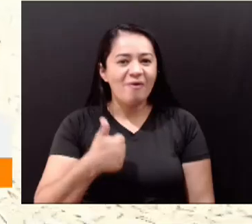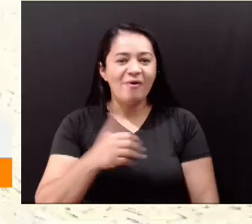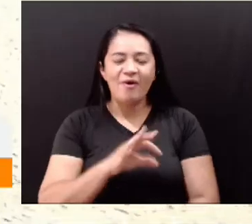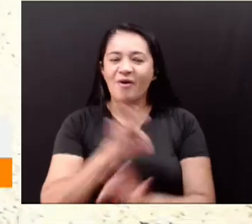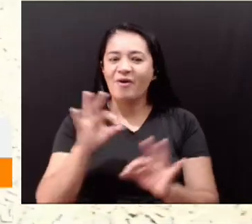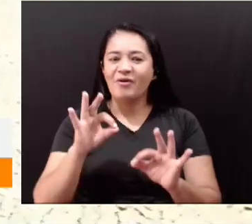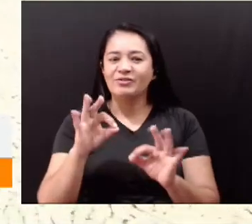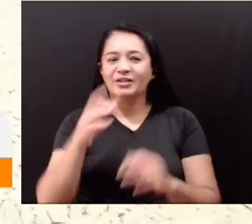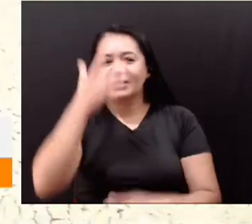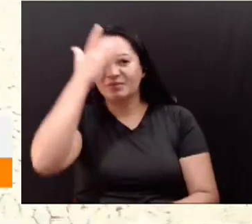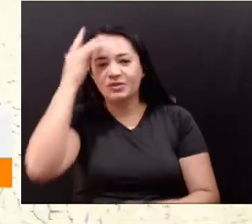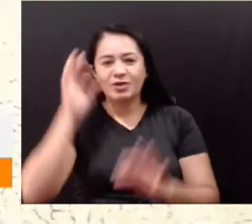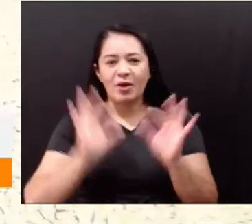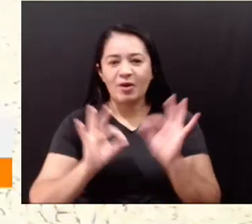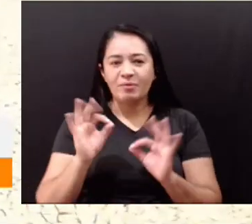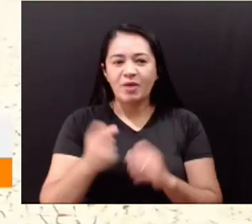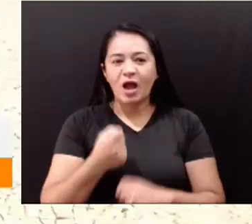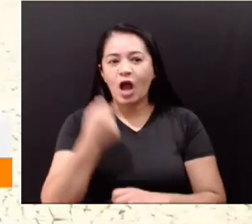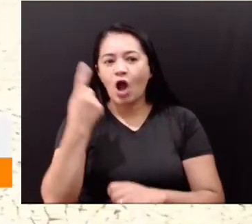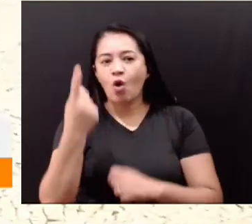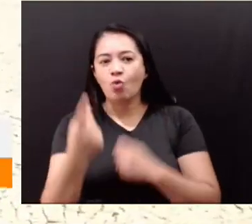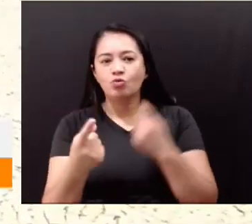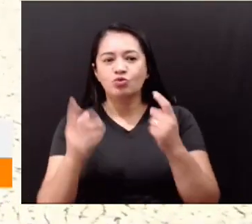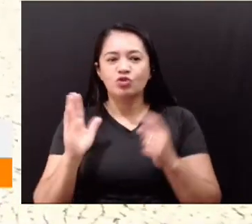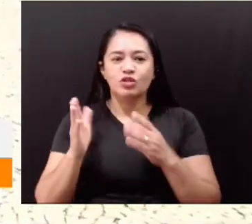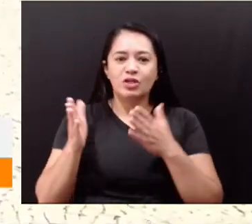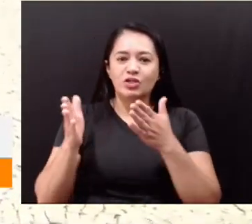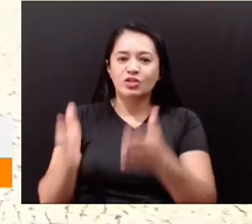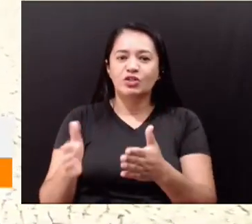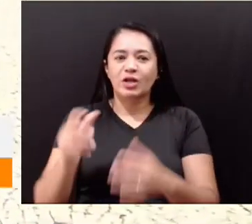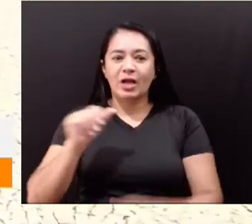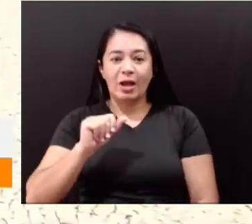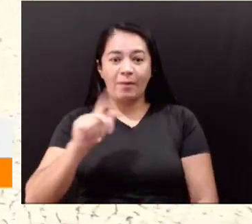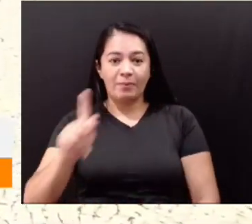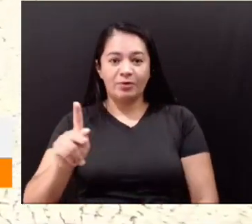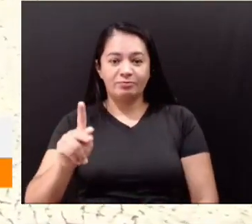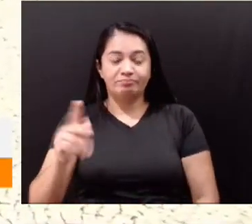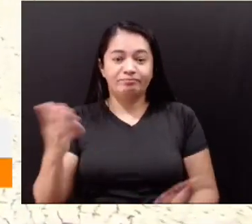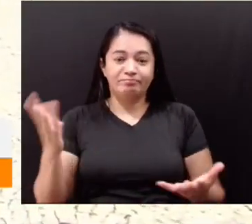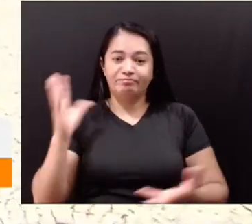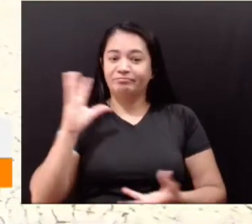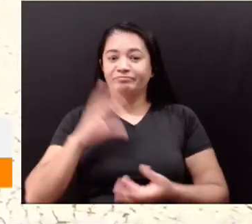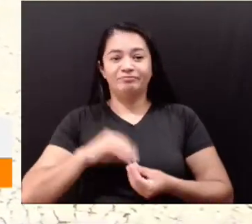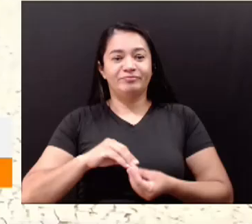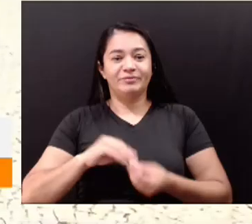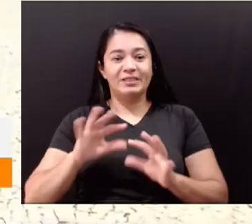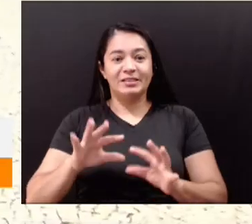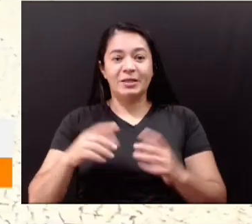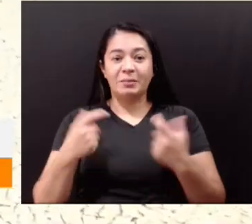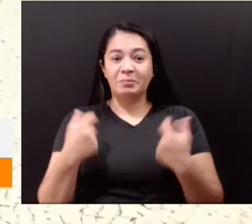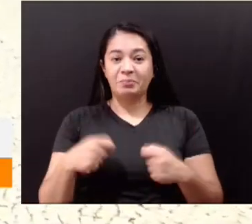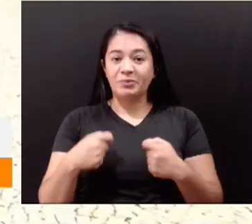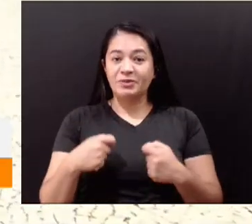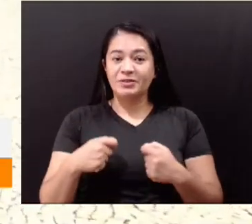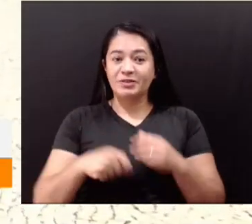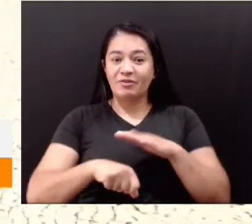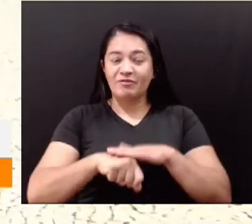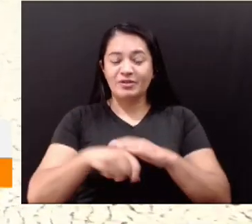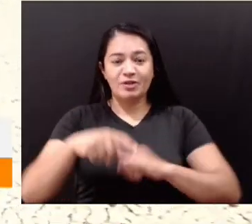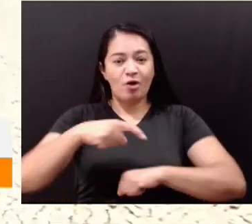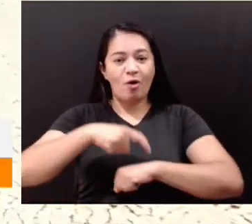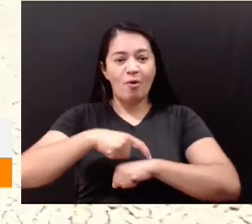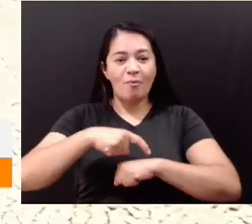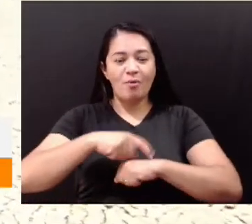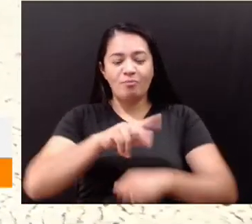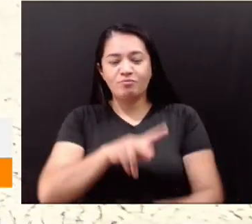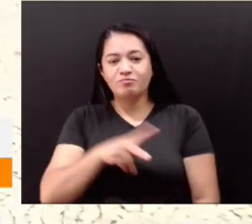já chegaram na aposentadoria. Enfim, é isso mesmo, né? Tem que fazer esse momento de transição, se